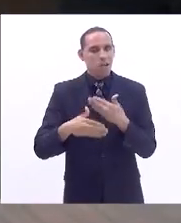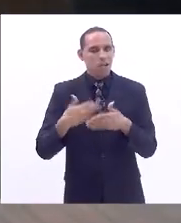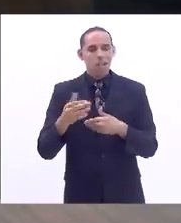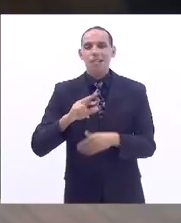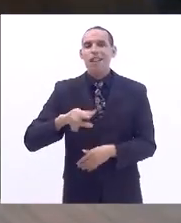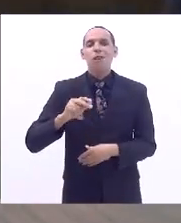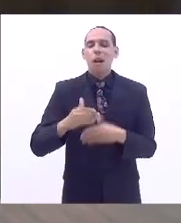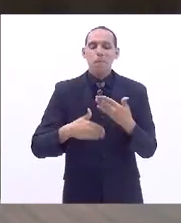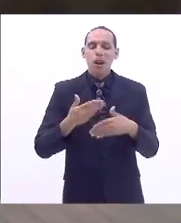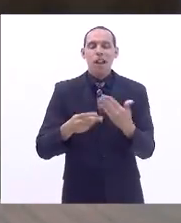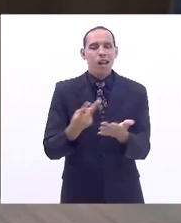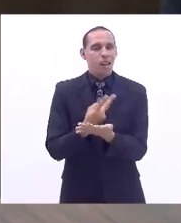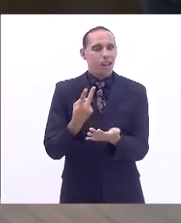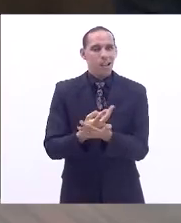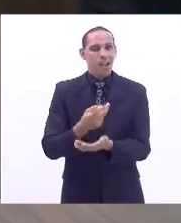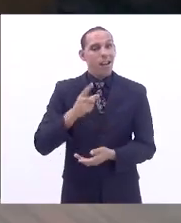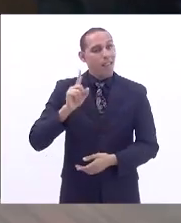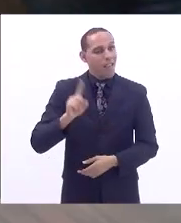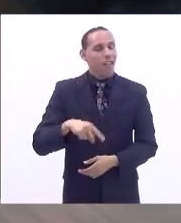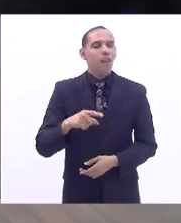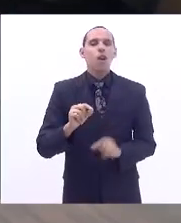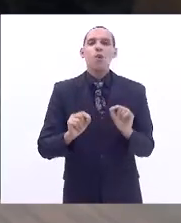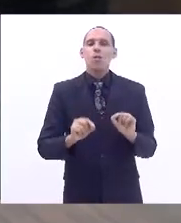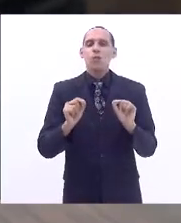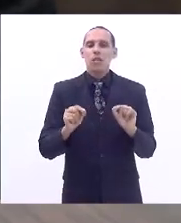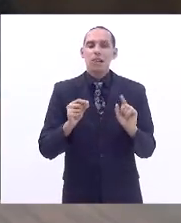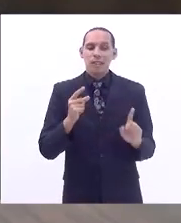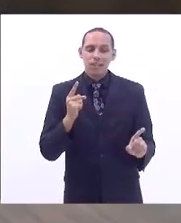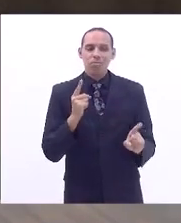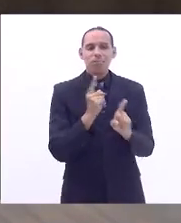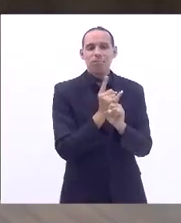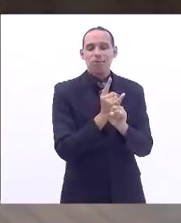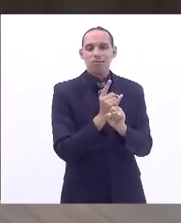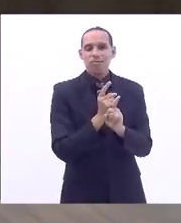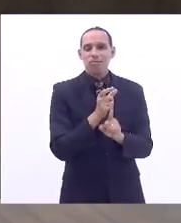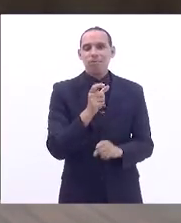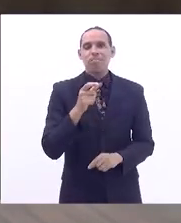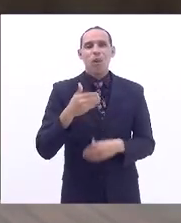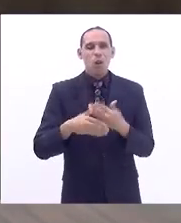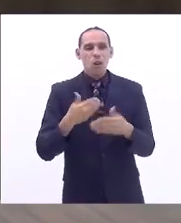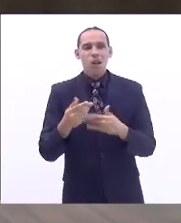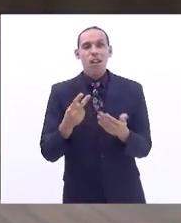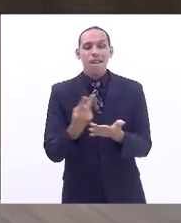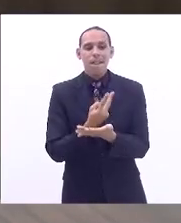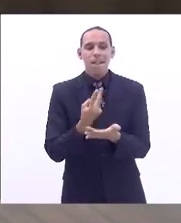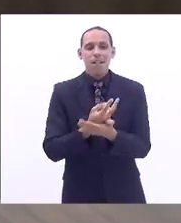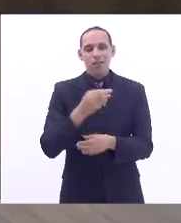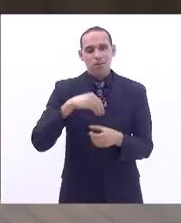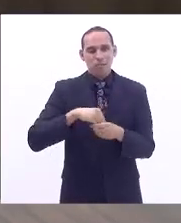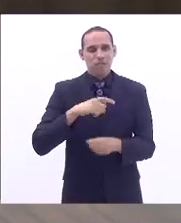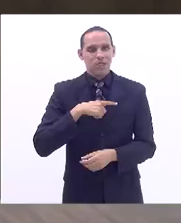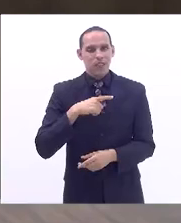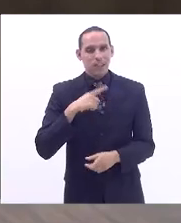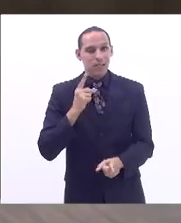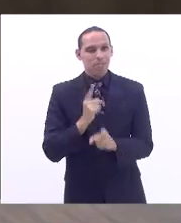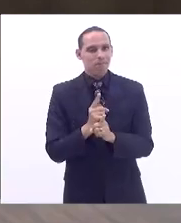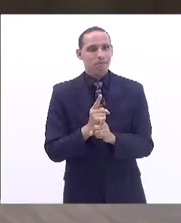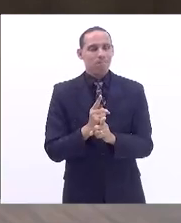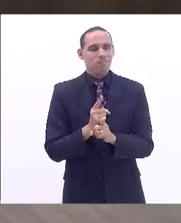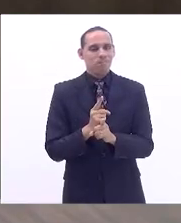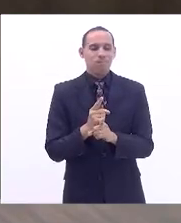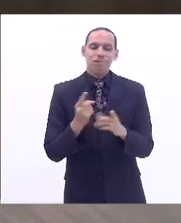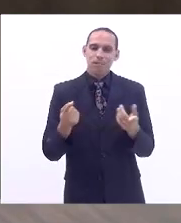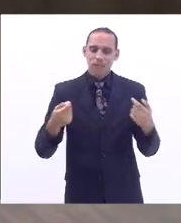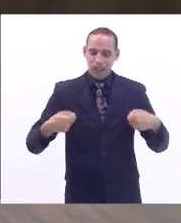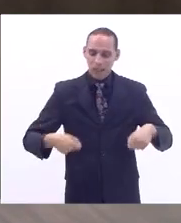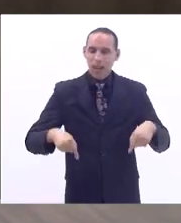processo que está errado está errado a identificar um erro no processo bom então é isso que